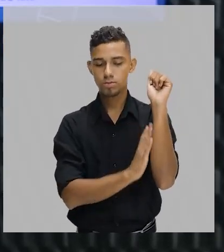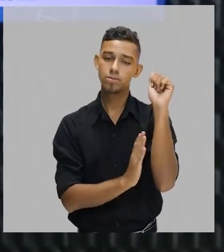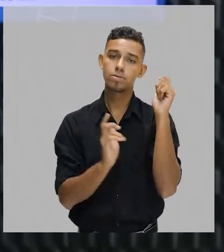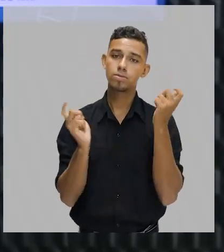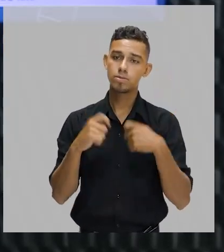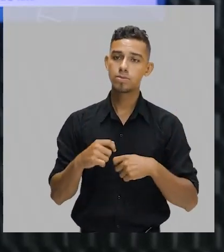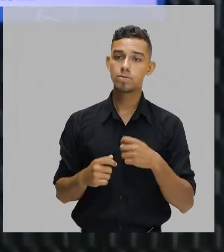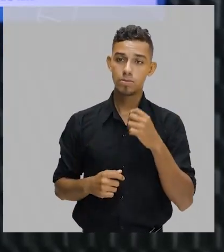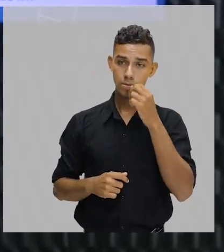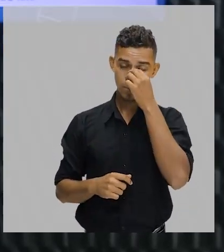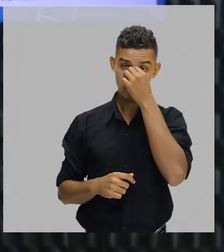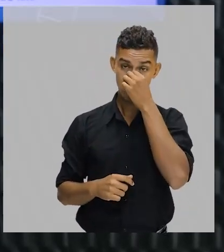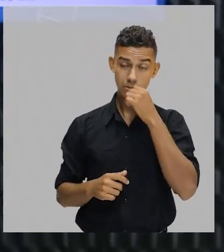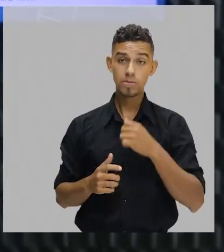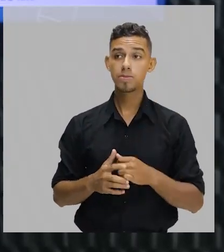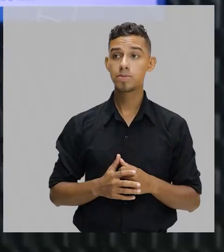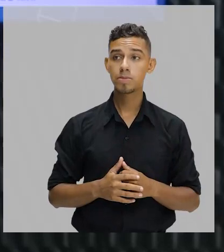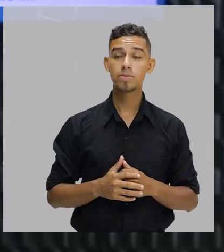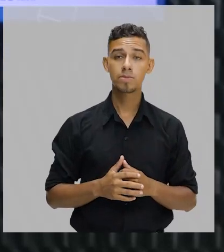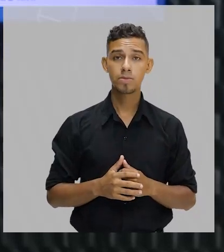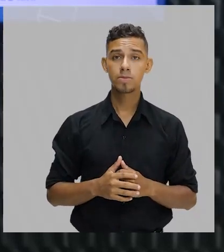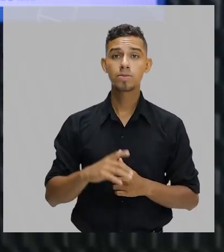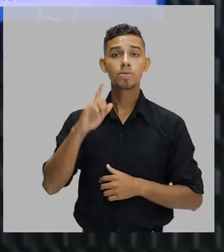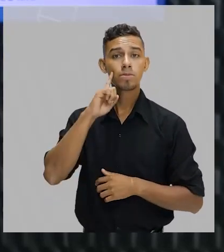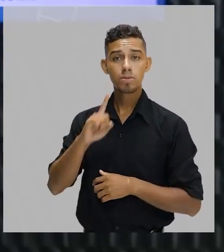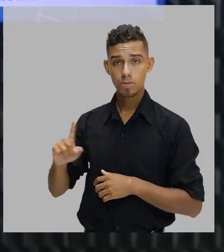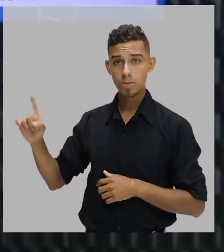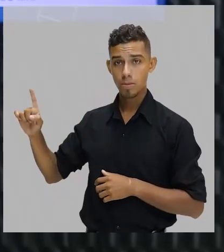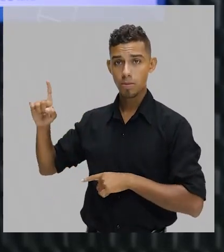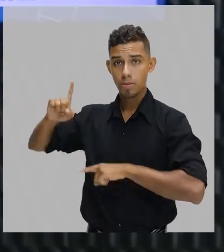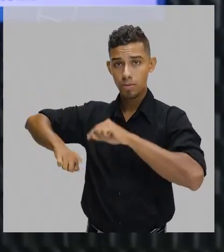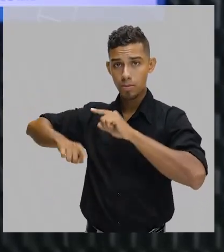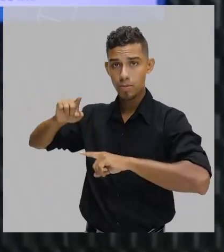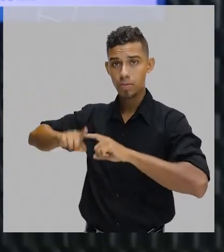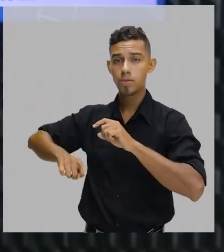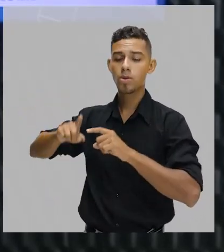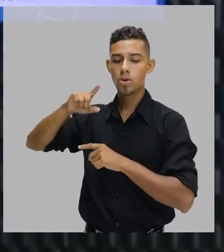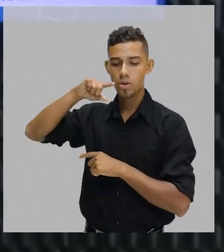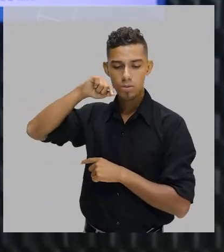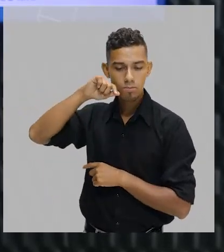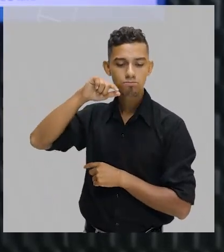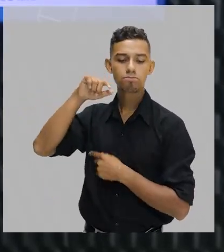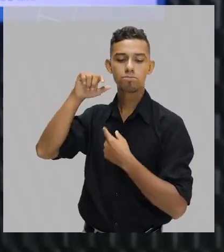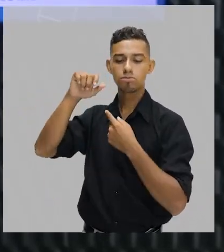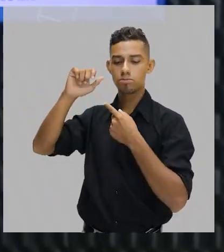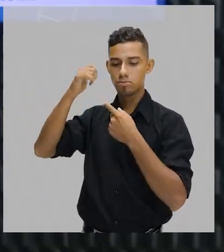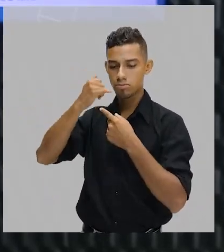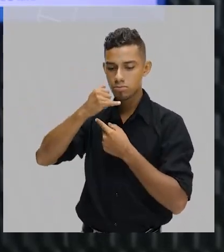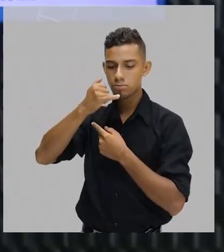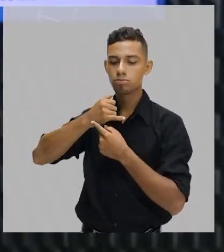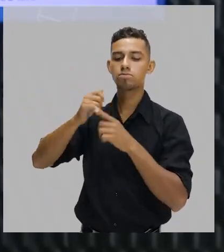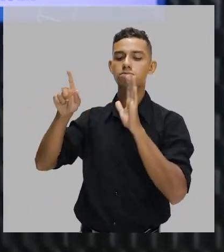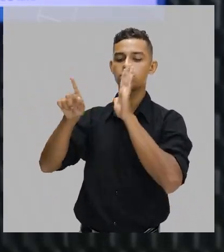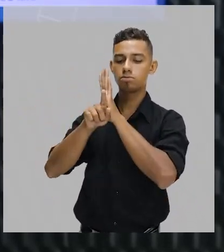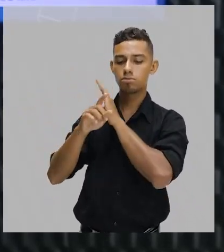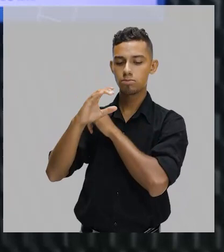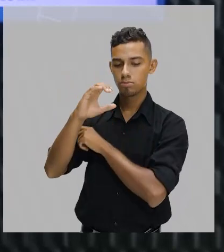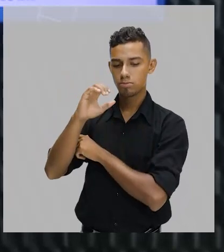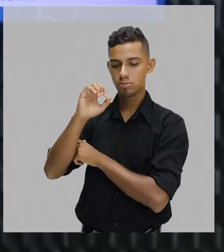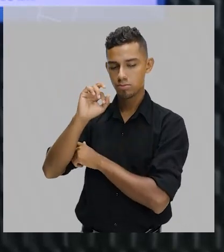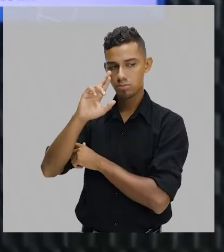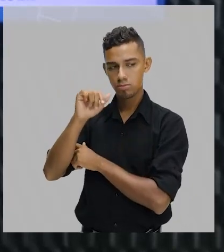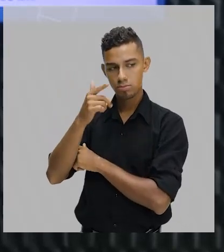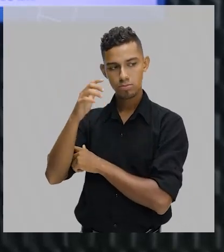minha tatuagem. Material que é utilizado para o desenho: material seco, lápis, grafite, carvão, crayon, lápis de